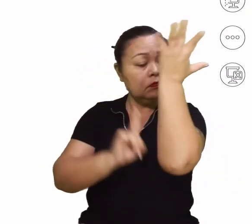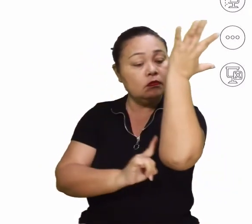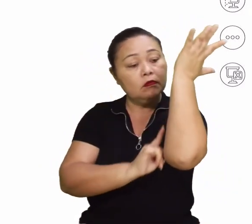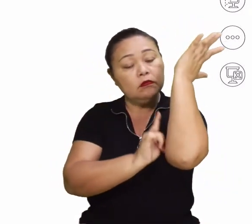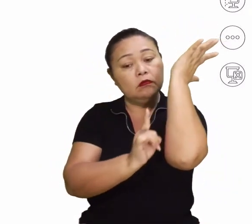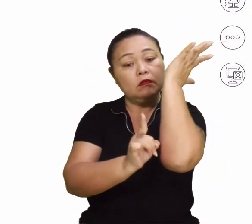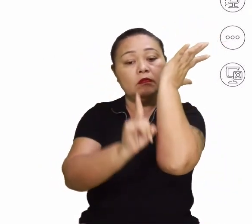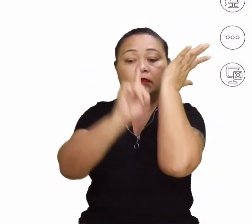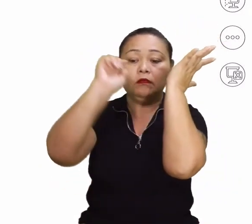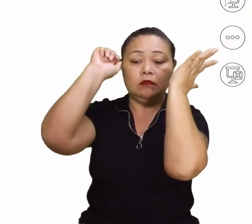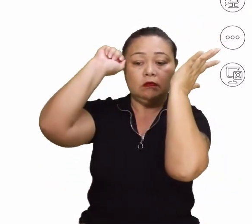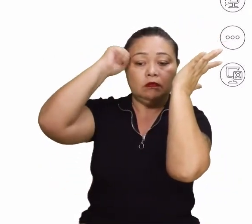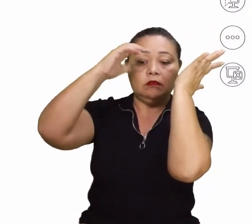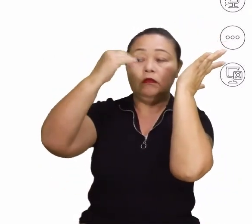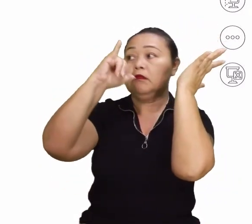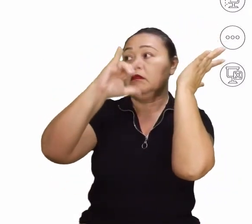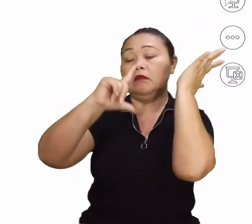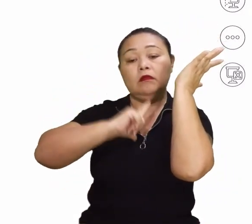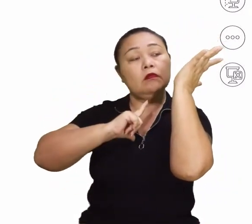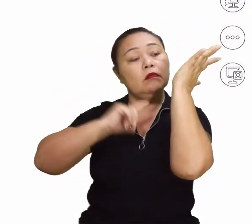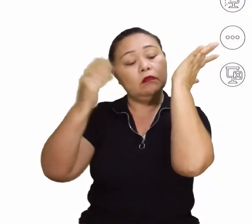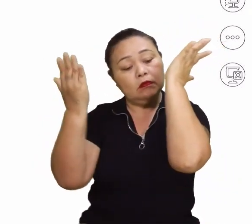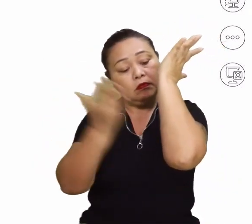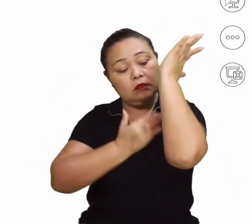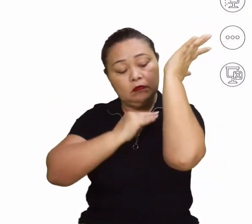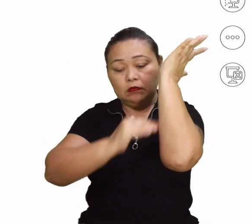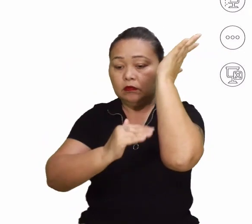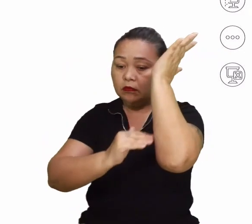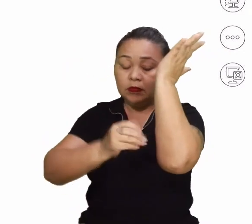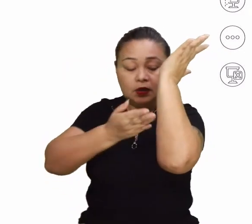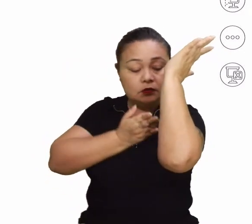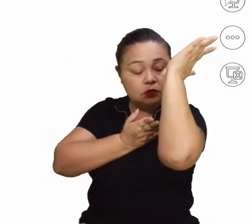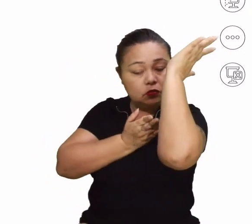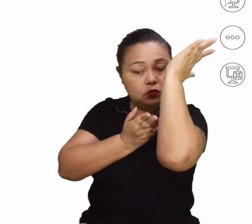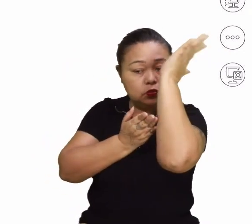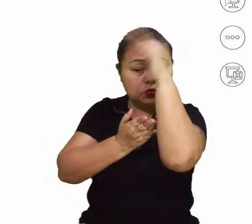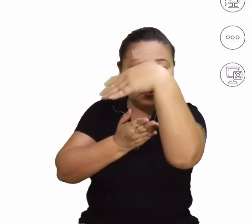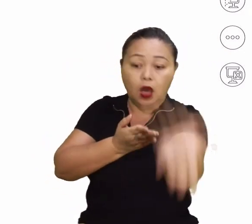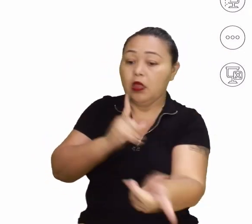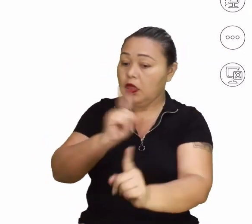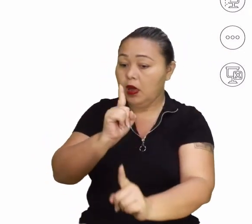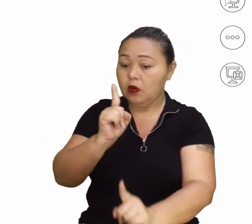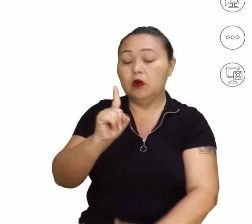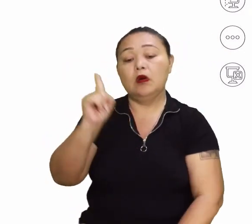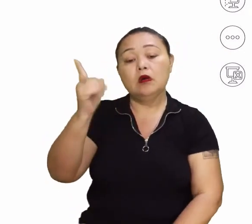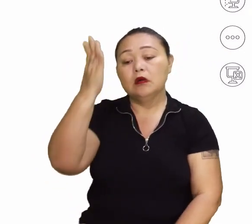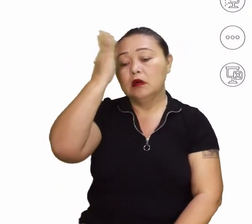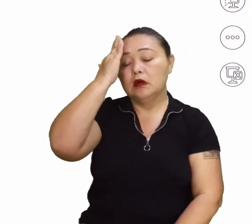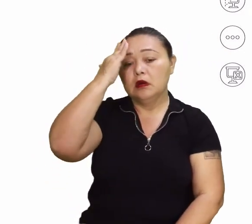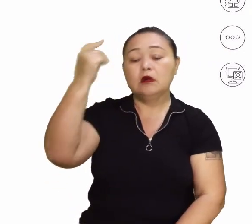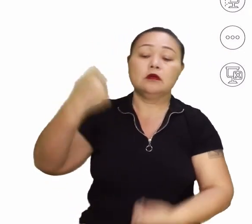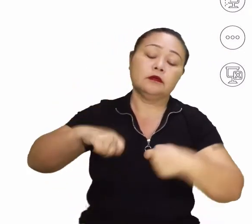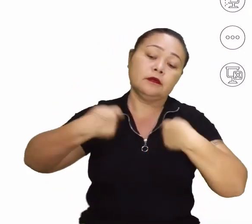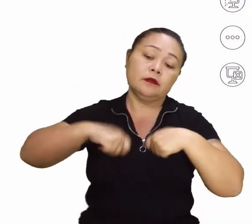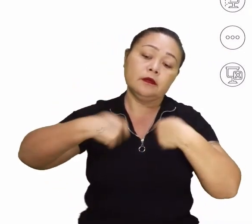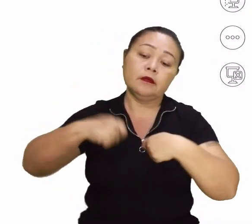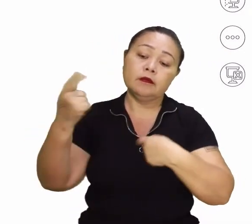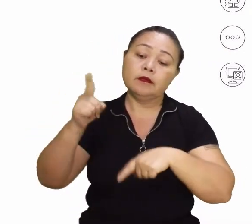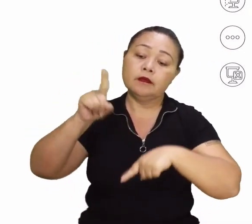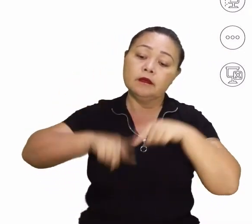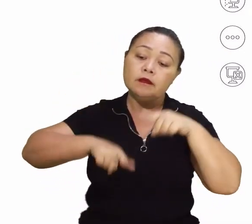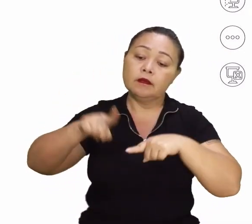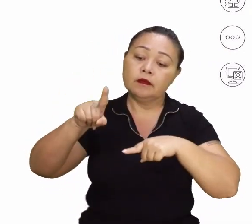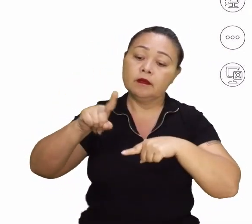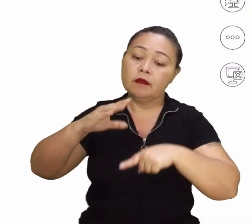açaí, ele não vai com o machado, ele não vai com a motosserra atirar, não. porque ele sabe que ele precisa desse